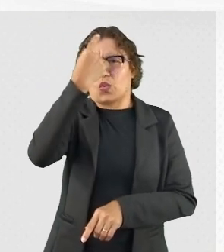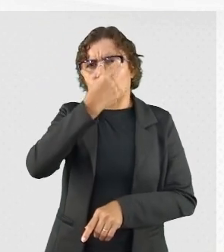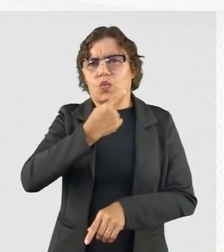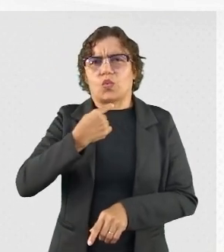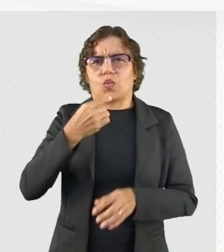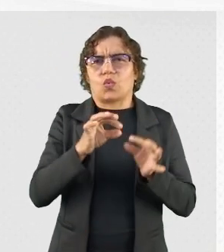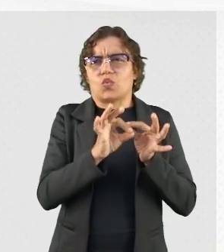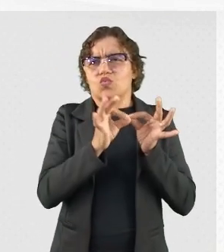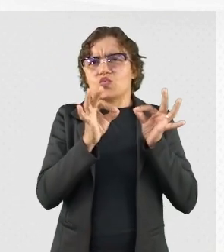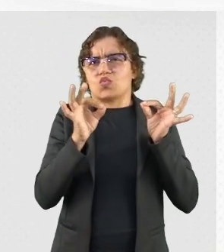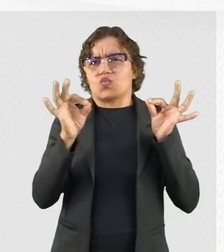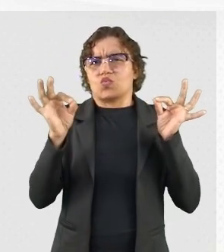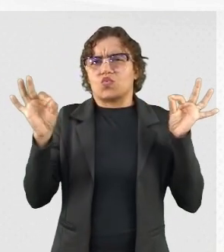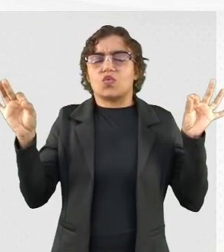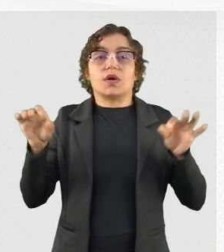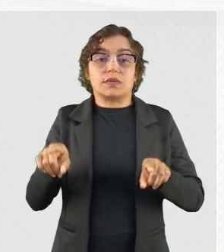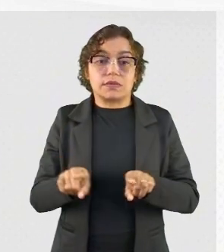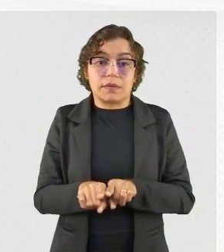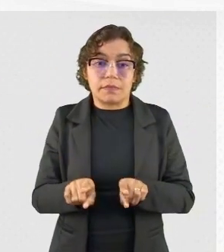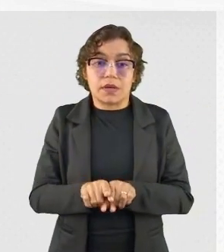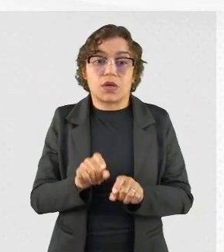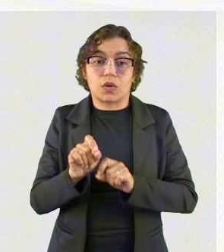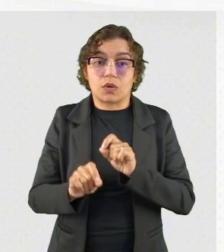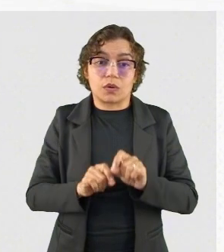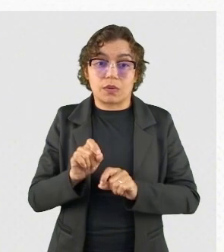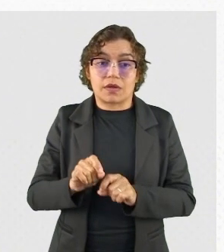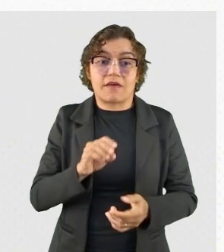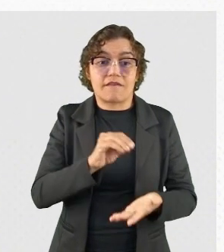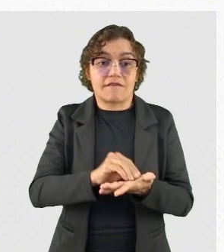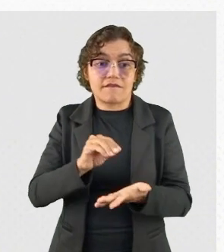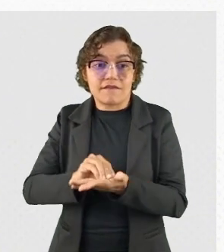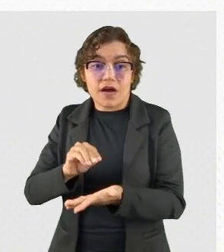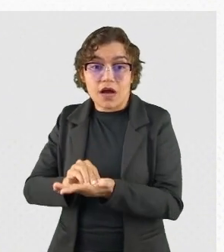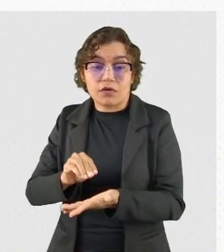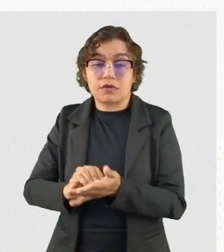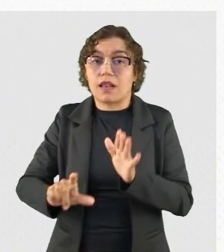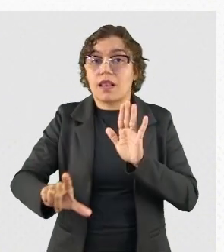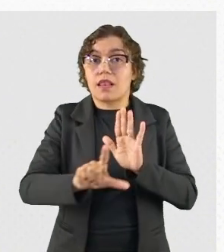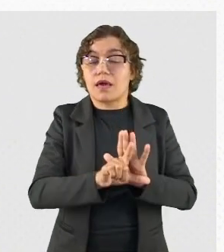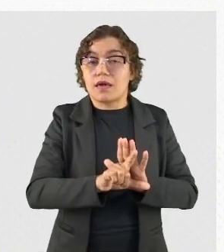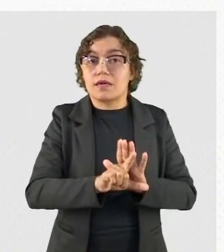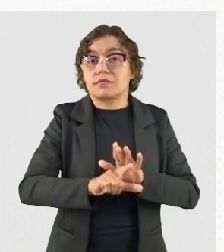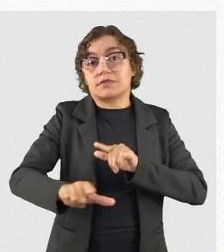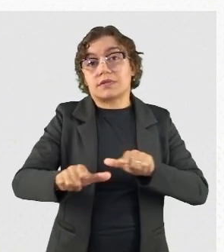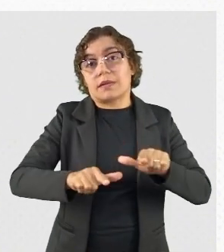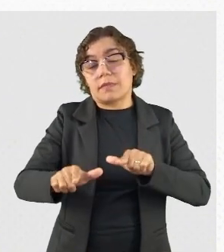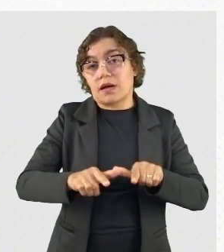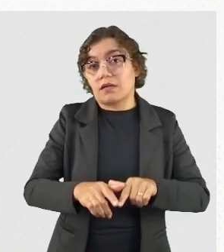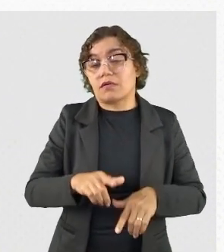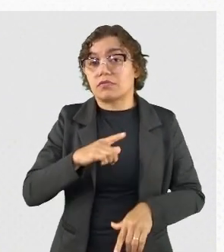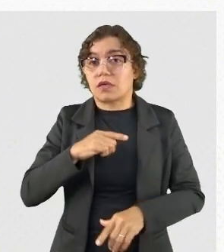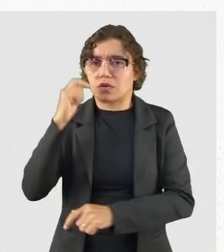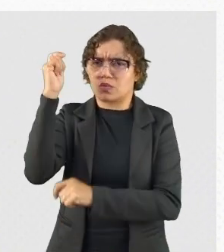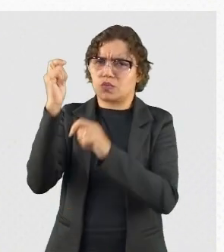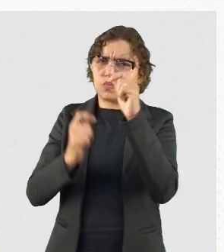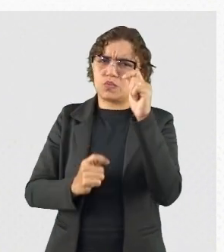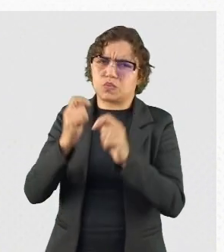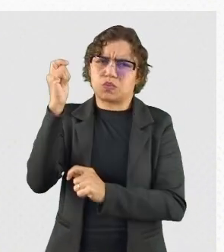ausência de leis trabalhistas. Então, você tinha uma indústria que era incipiente e uma indústria que era